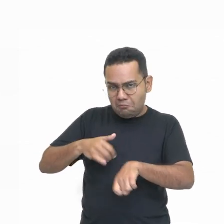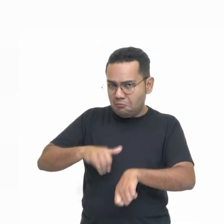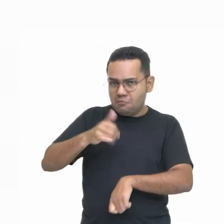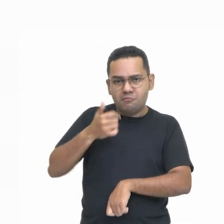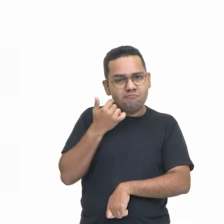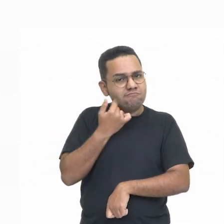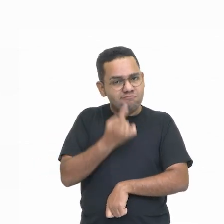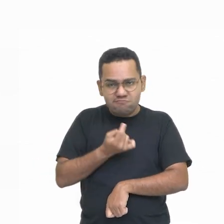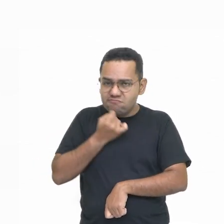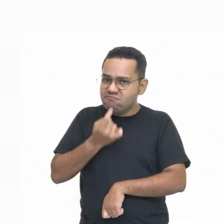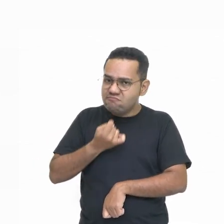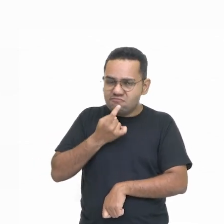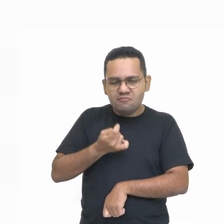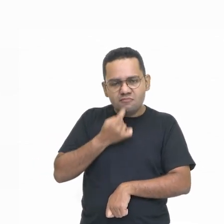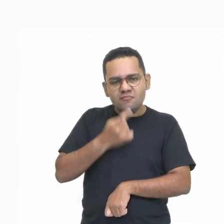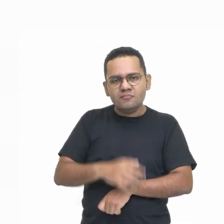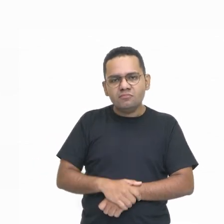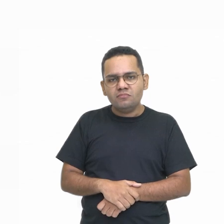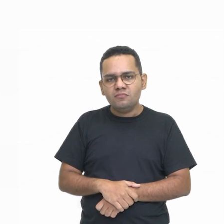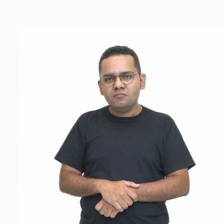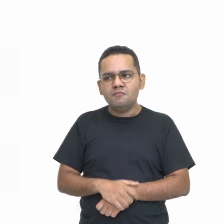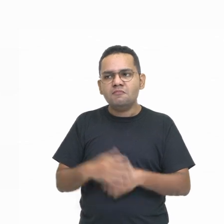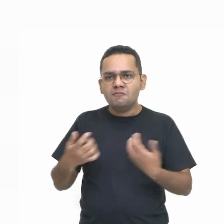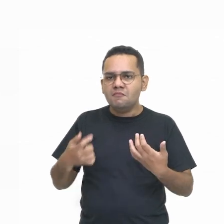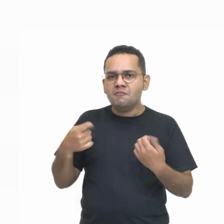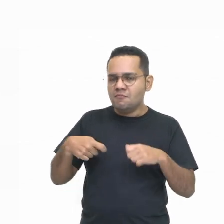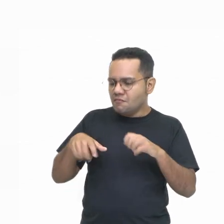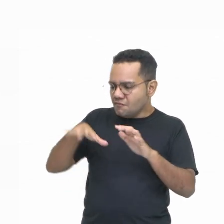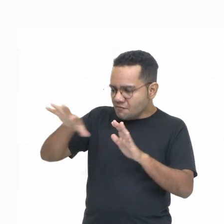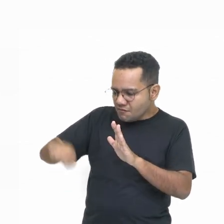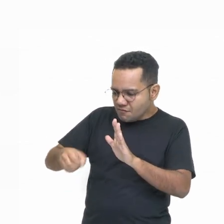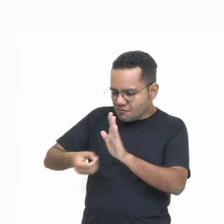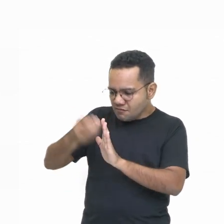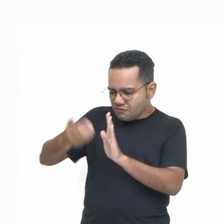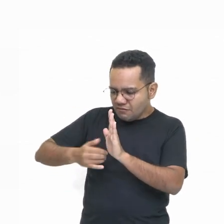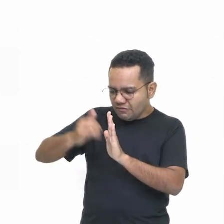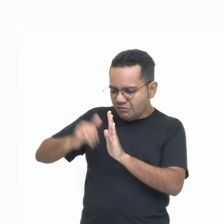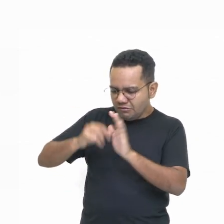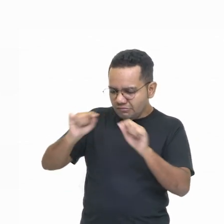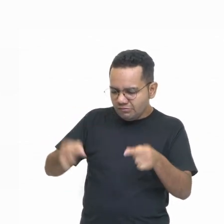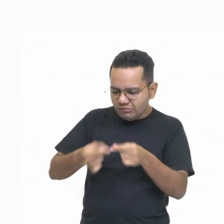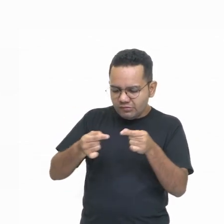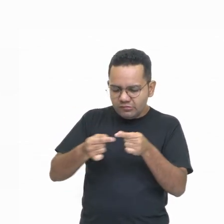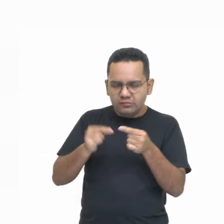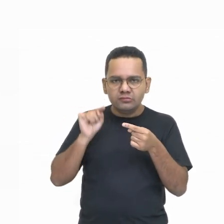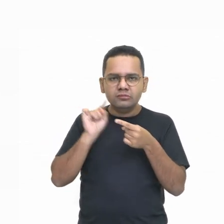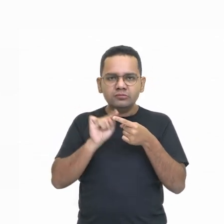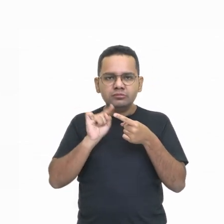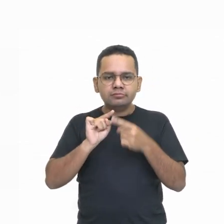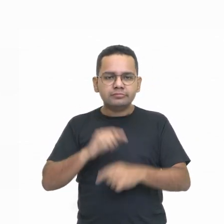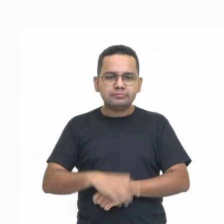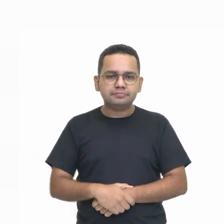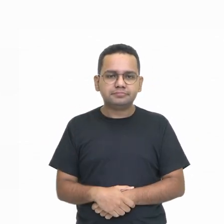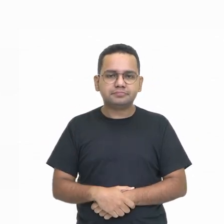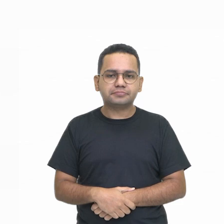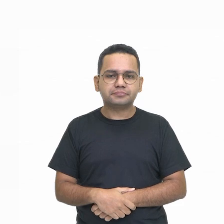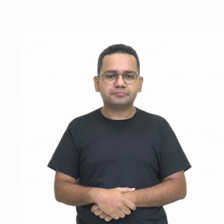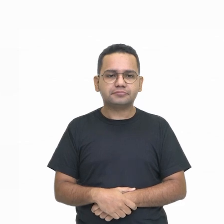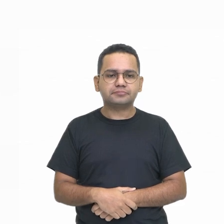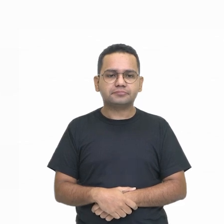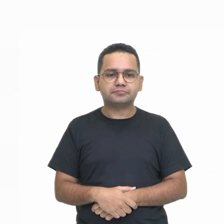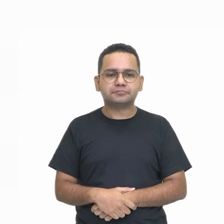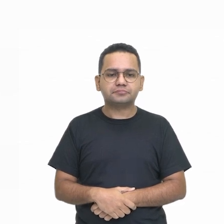próprio alimento e absorverem o que tinha no meio, é que eles eram considerados seres heterotróficos. O